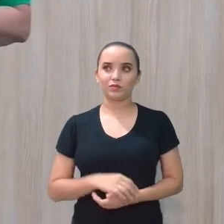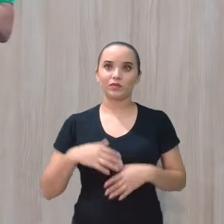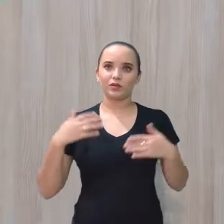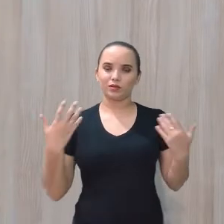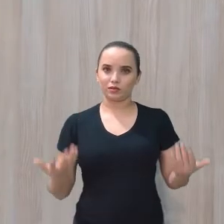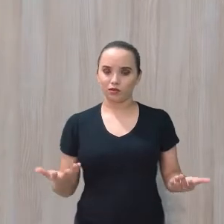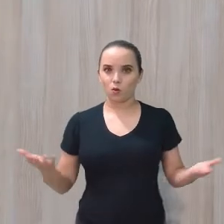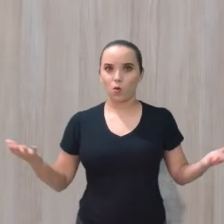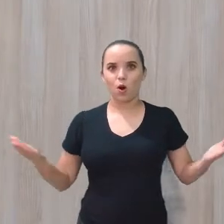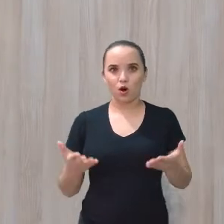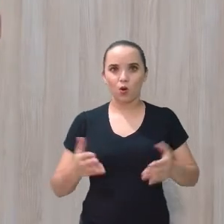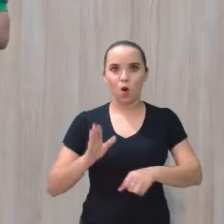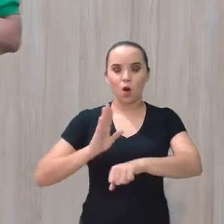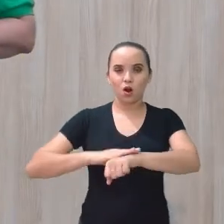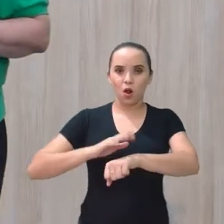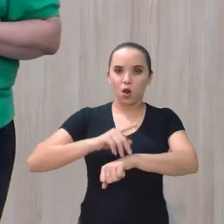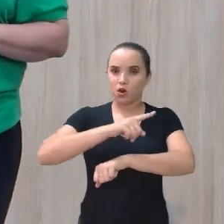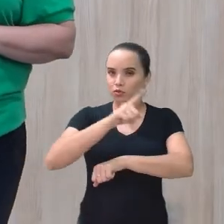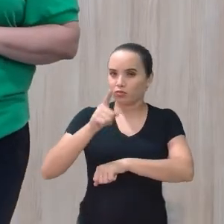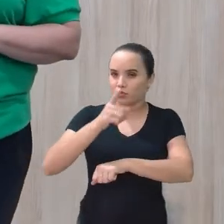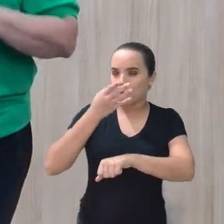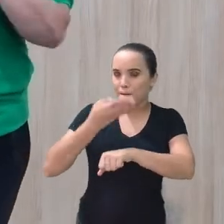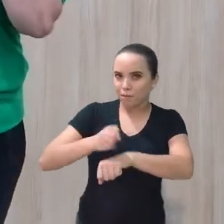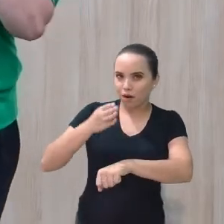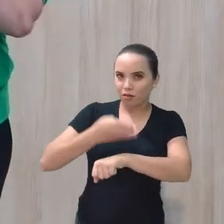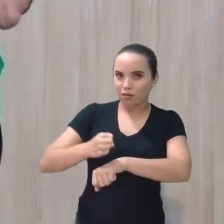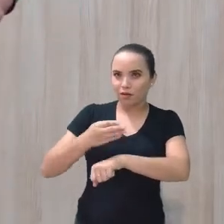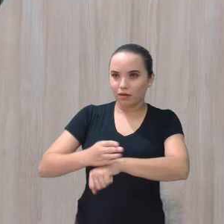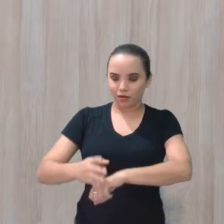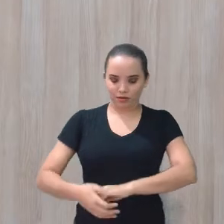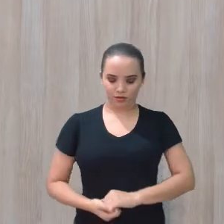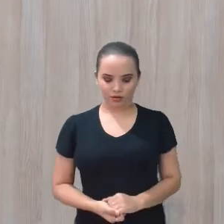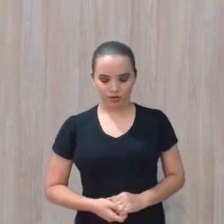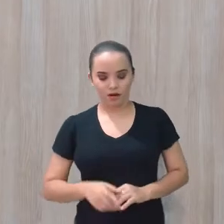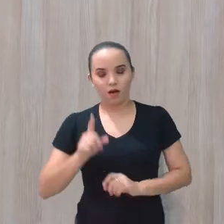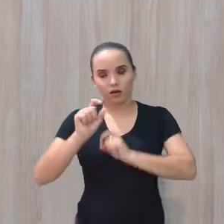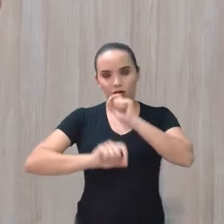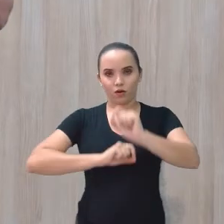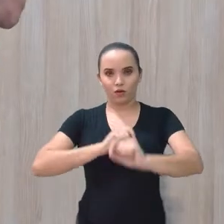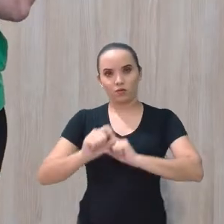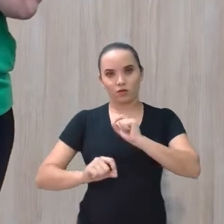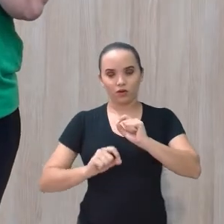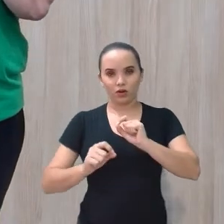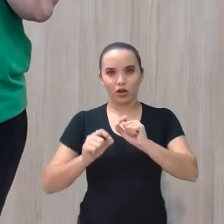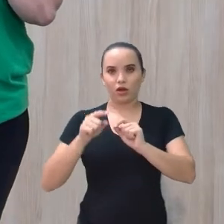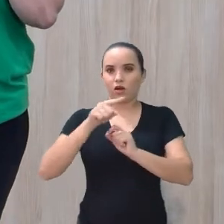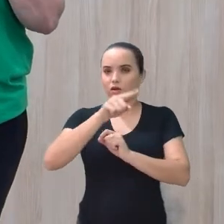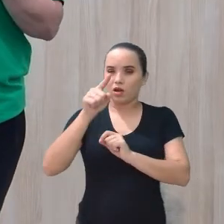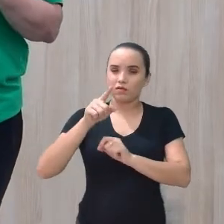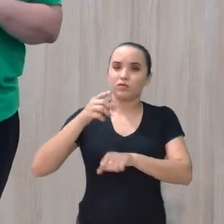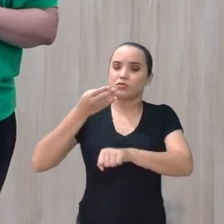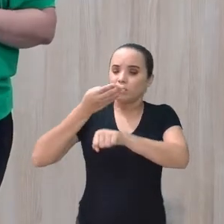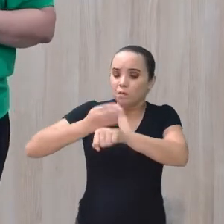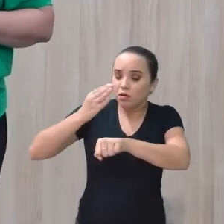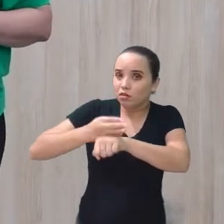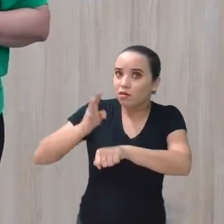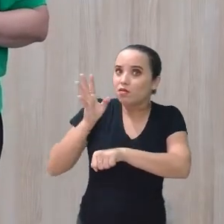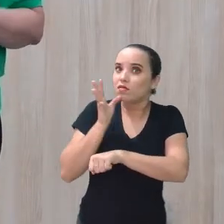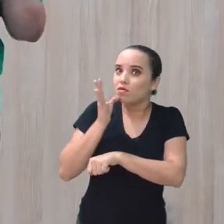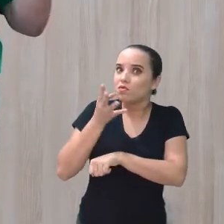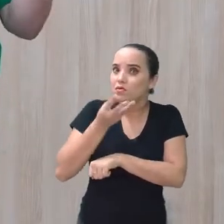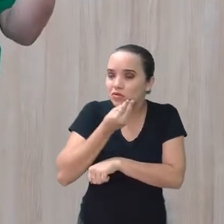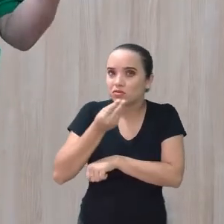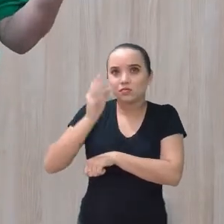Então, hora de praticar. Agora é a hora de vocês praticarem esse conhecimento que eu